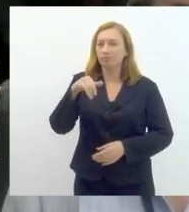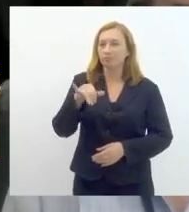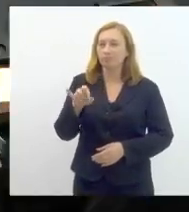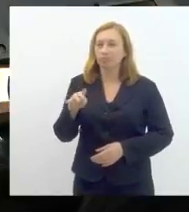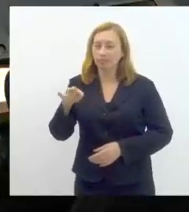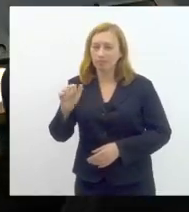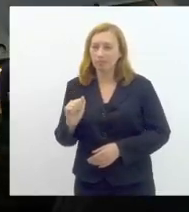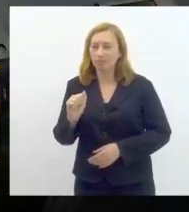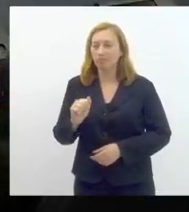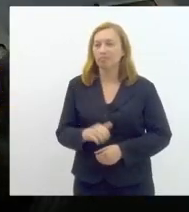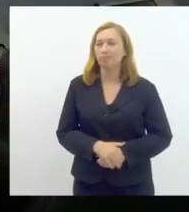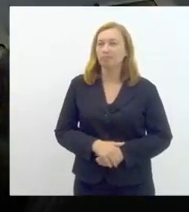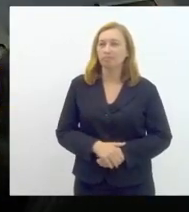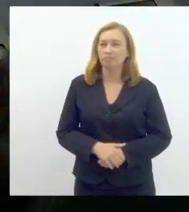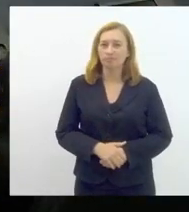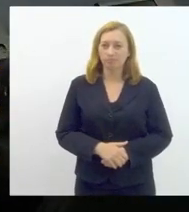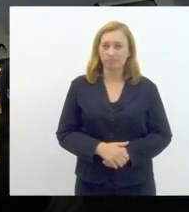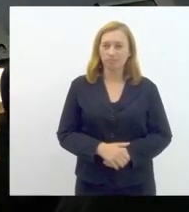Miracema.